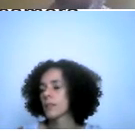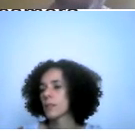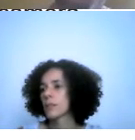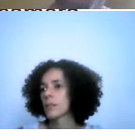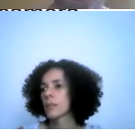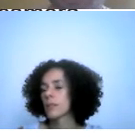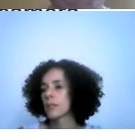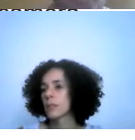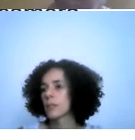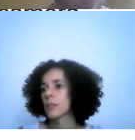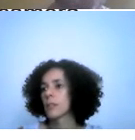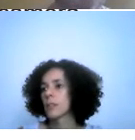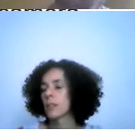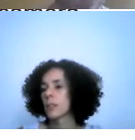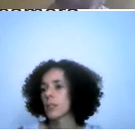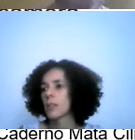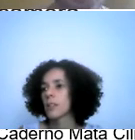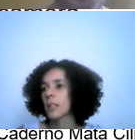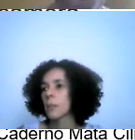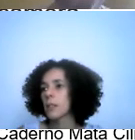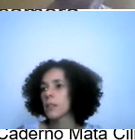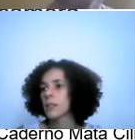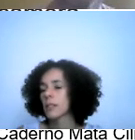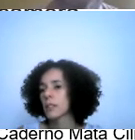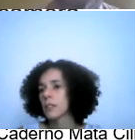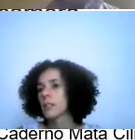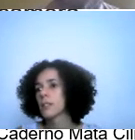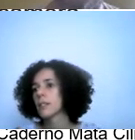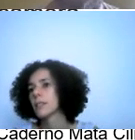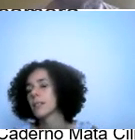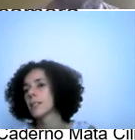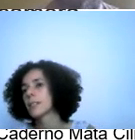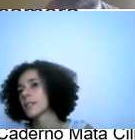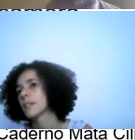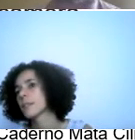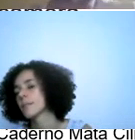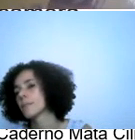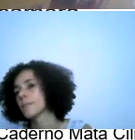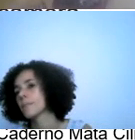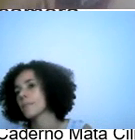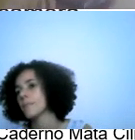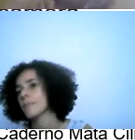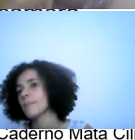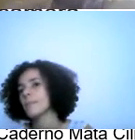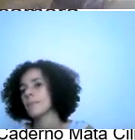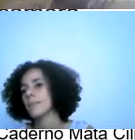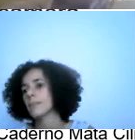mostrando todas essas ações. Exatamente. E aqui, as nossas referências,